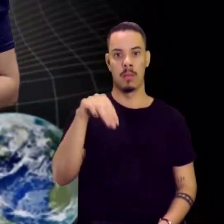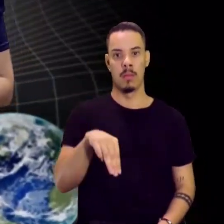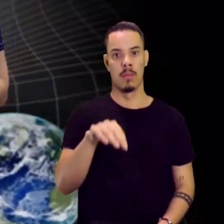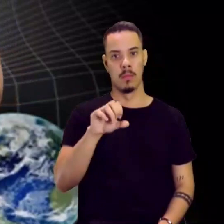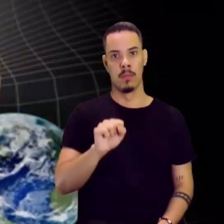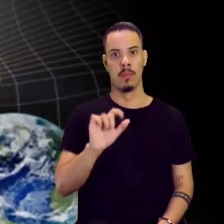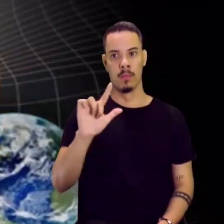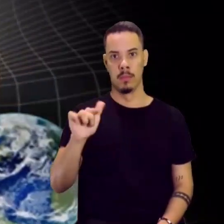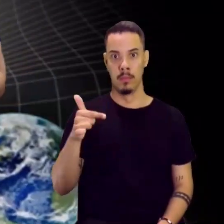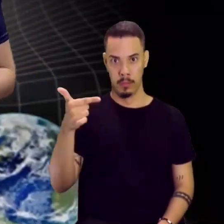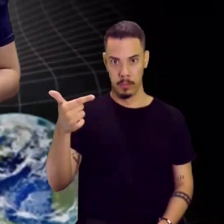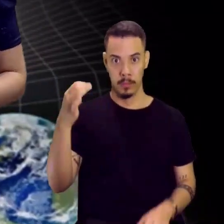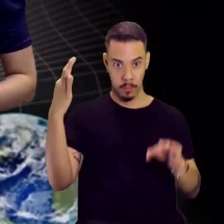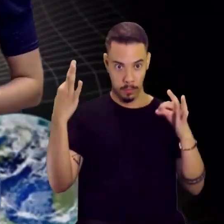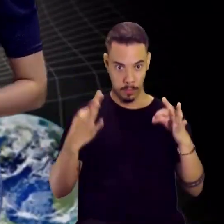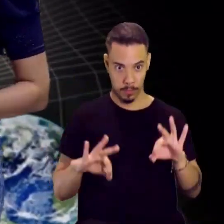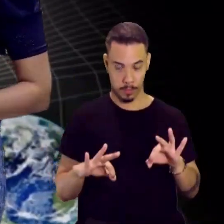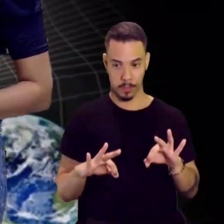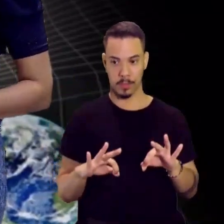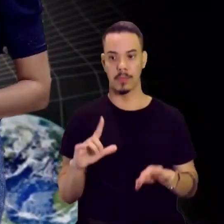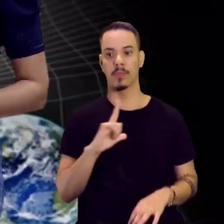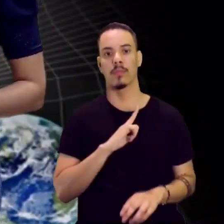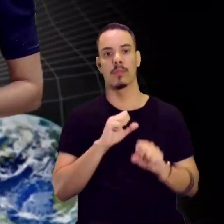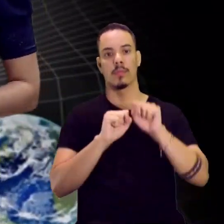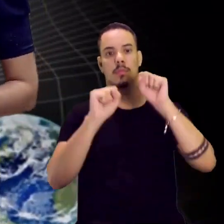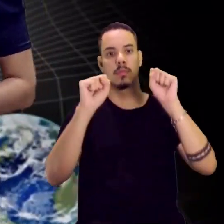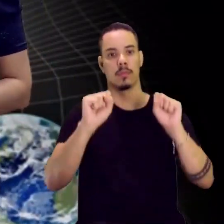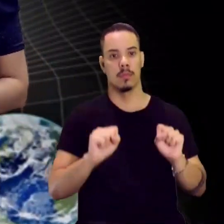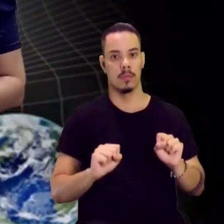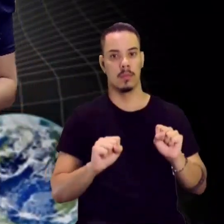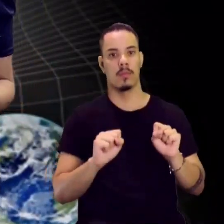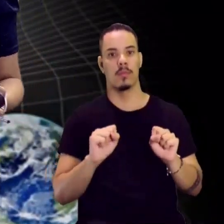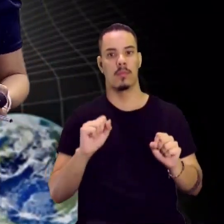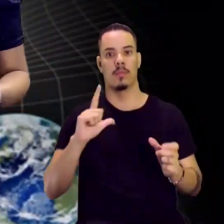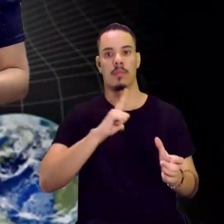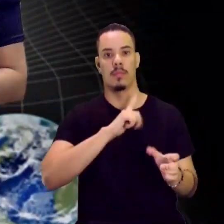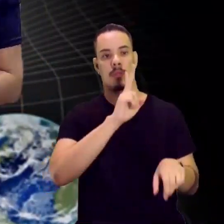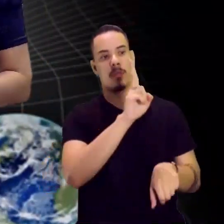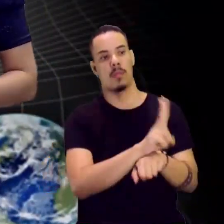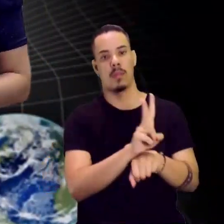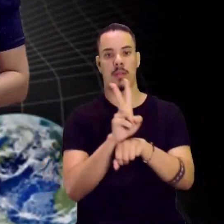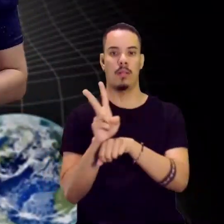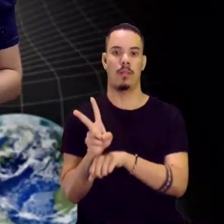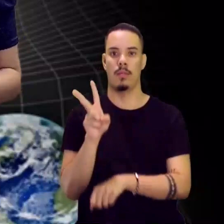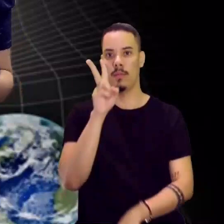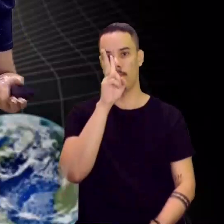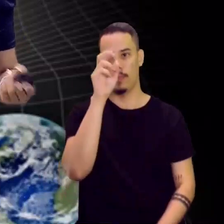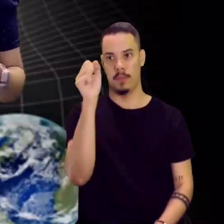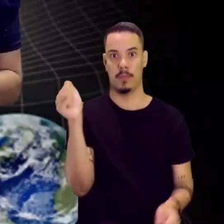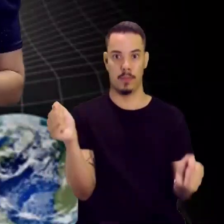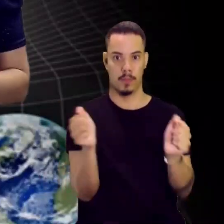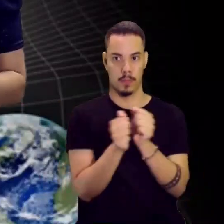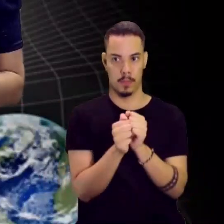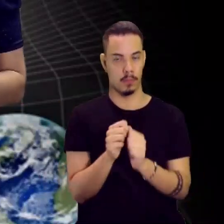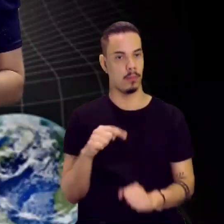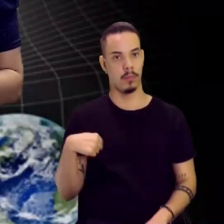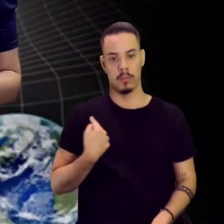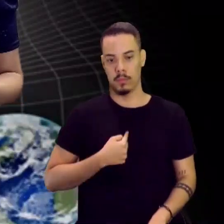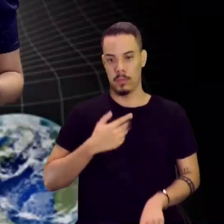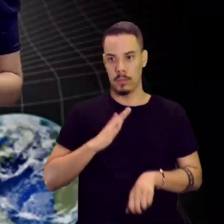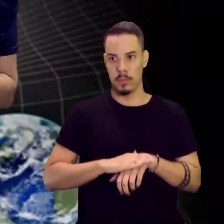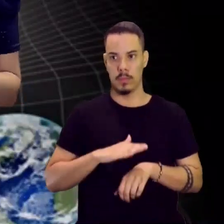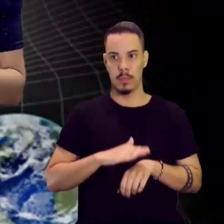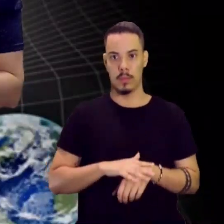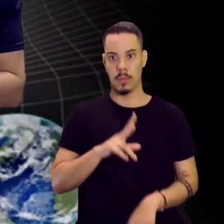sistema internacional e o sistema... tem o KGF, né? Isso, também, quilograma-força, né? Força e tal. Aí a gente define